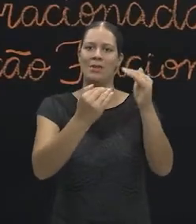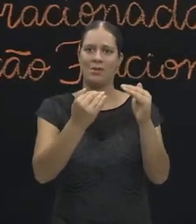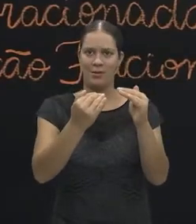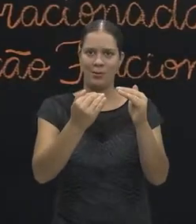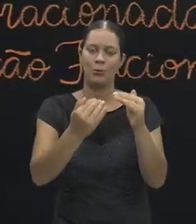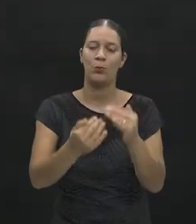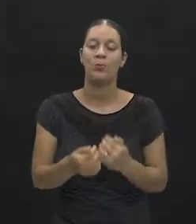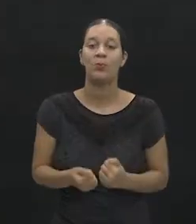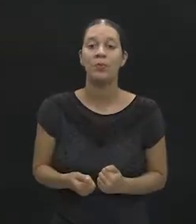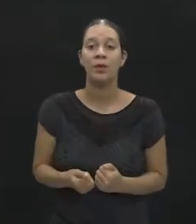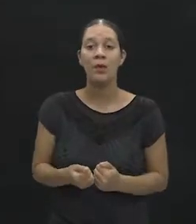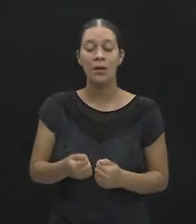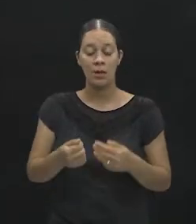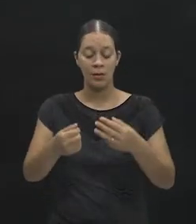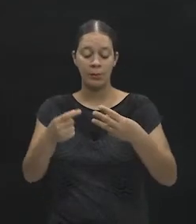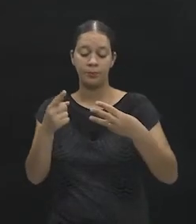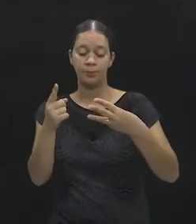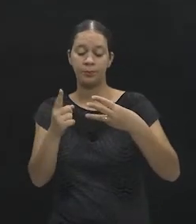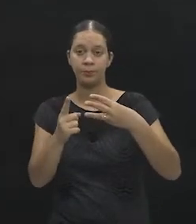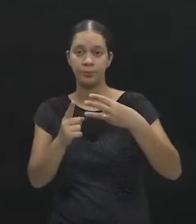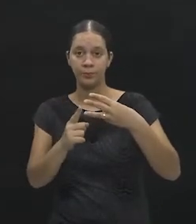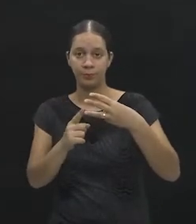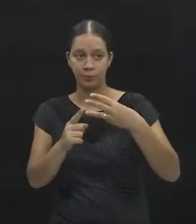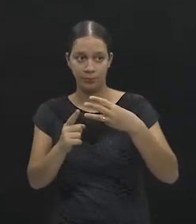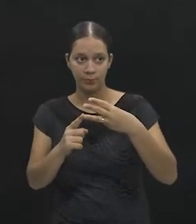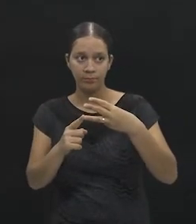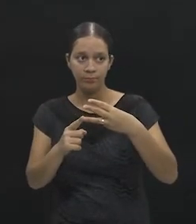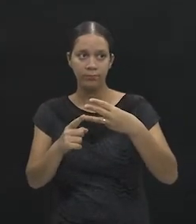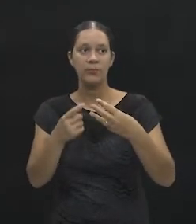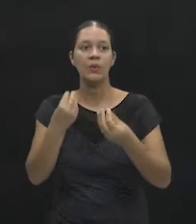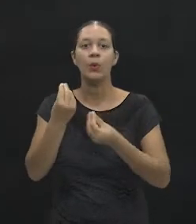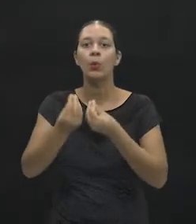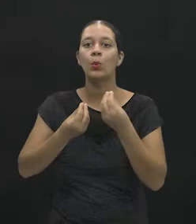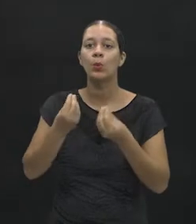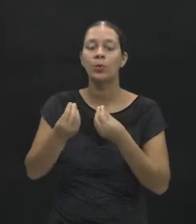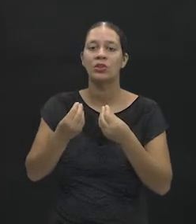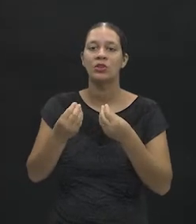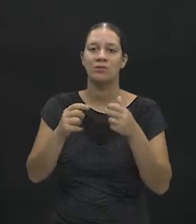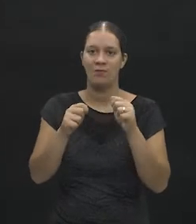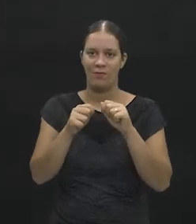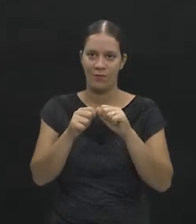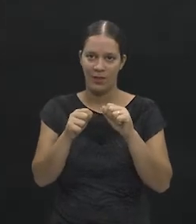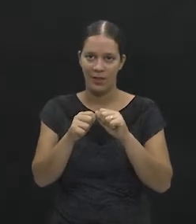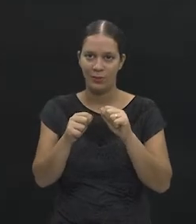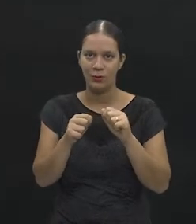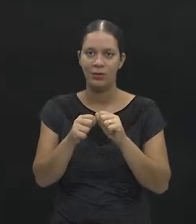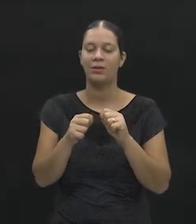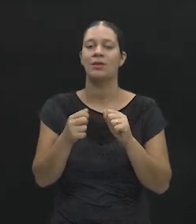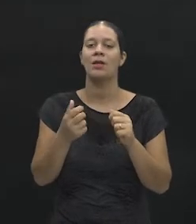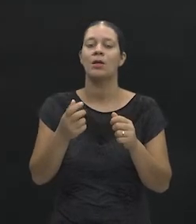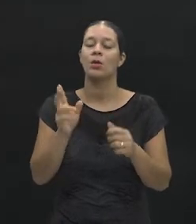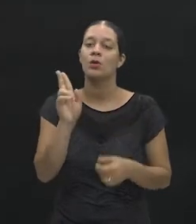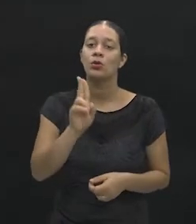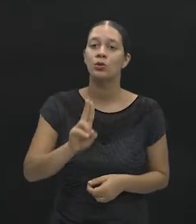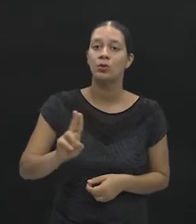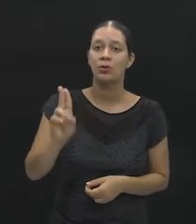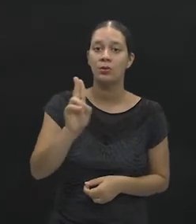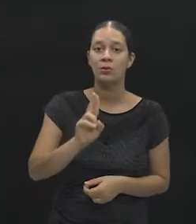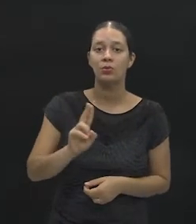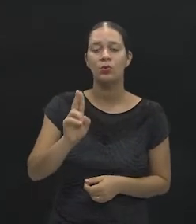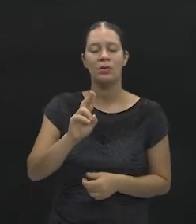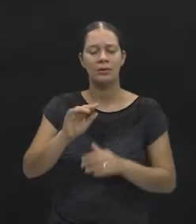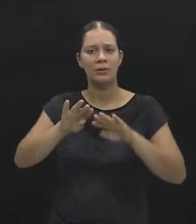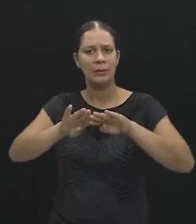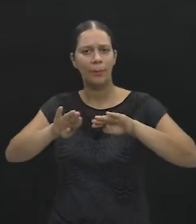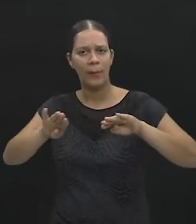em funil. Então, galera, o nosso terceiro método é a flotação, tá? A flotação, ela é um método